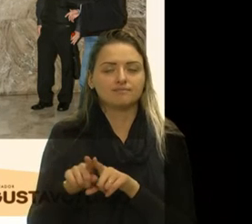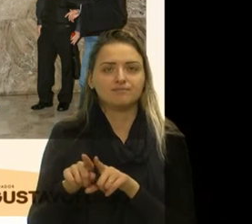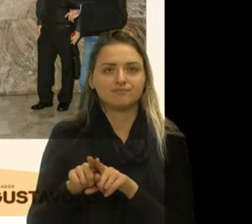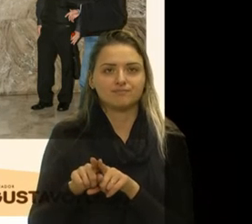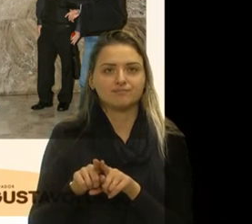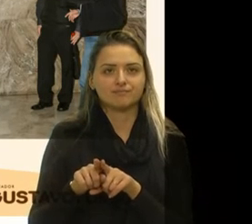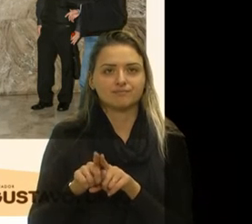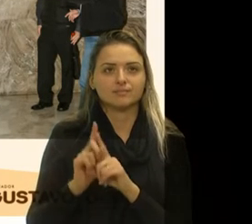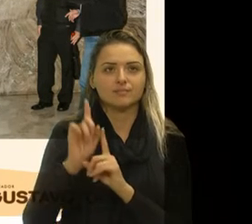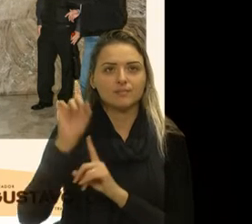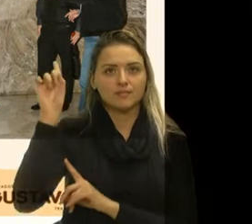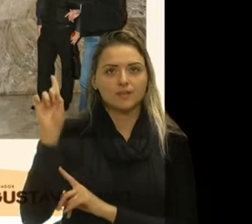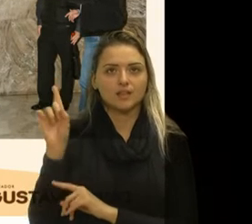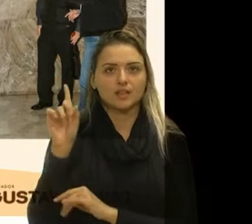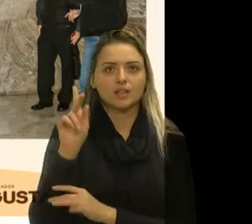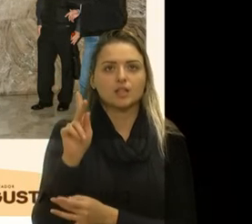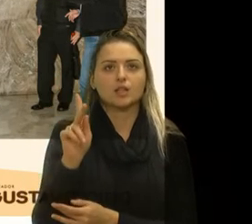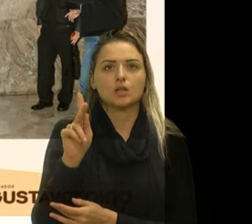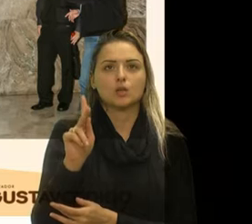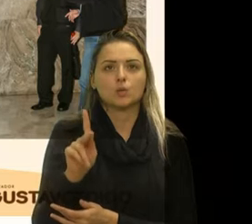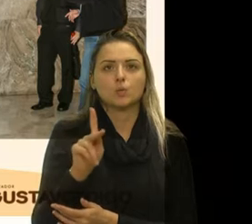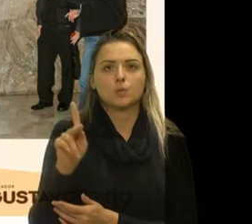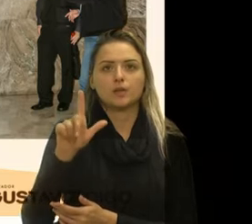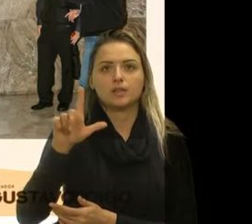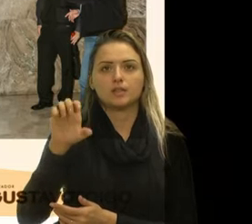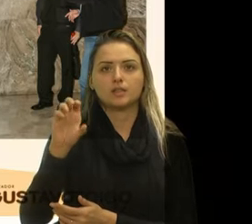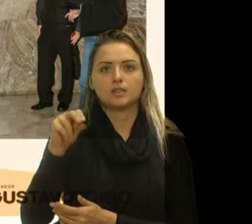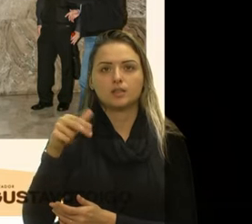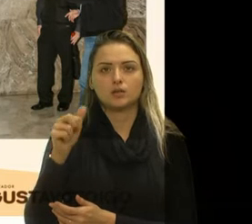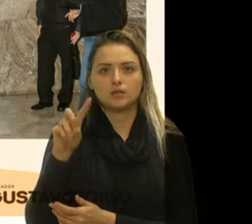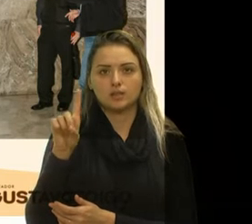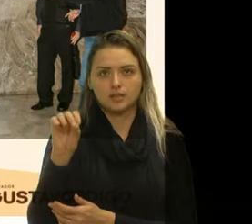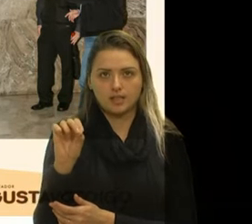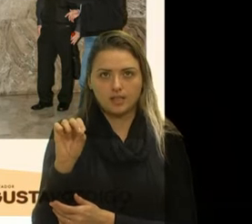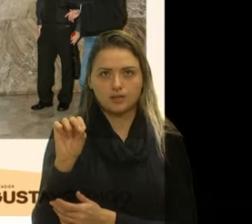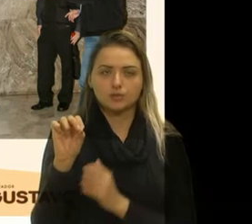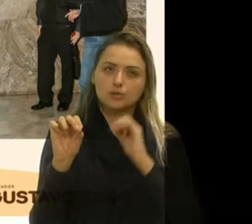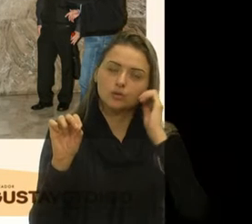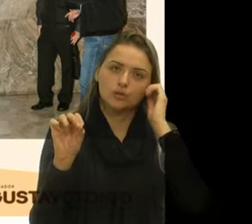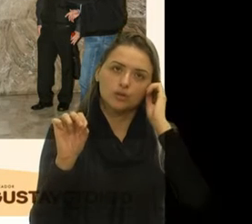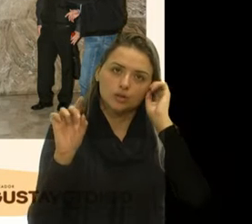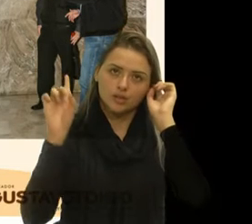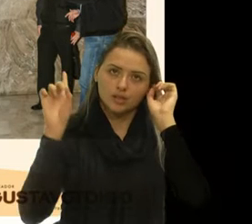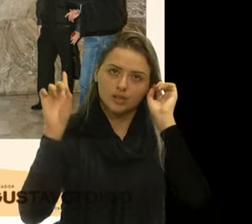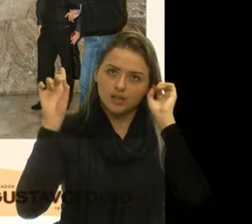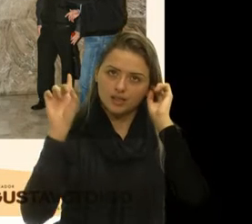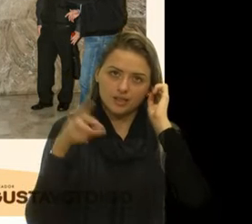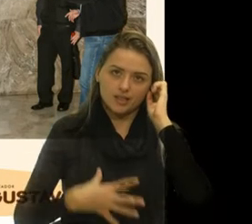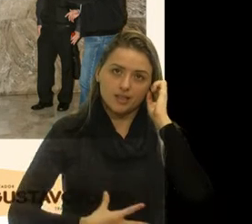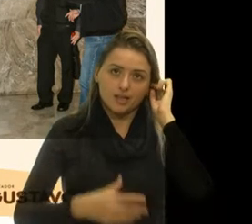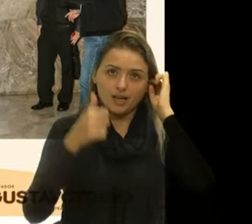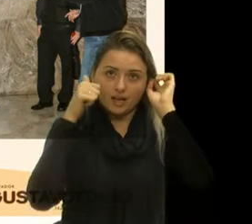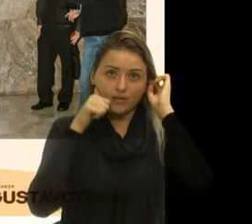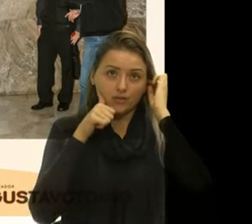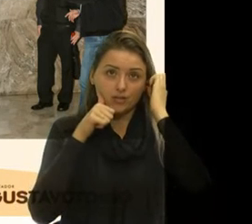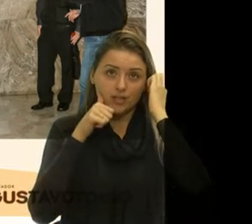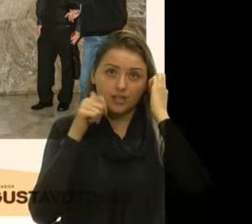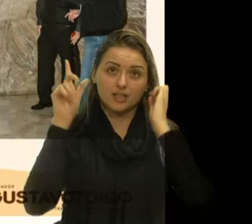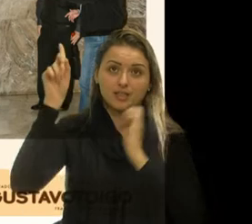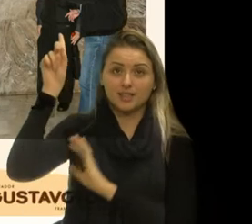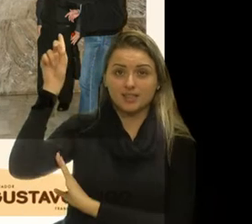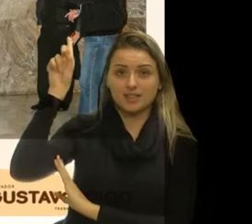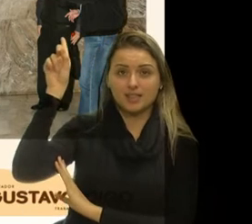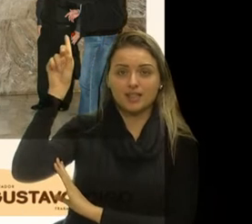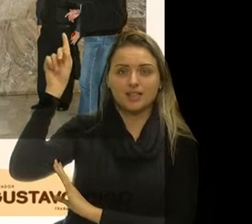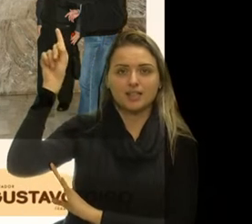o pároco titular, Leonardo Pereira, seria a sua filha, está retratada, que